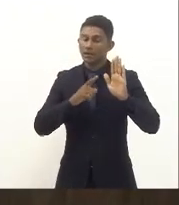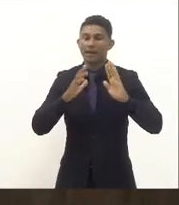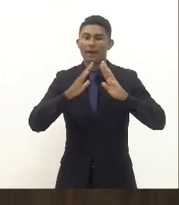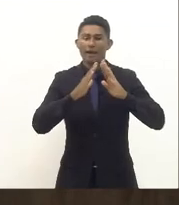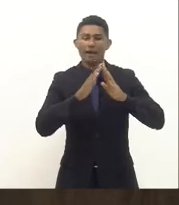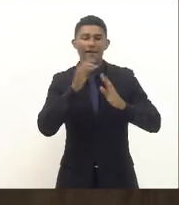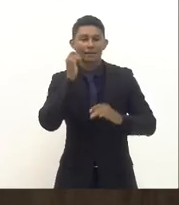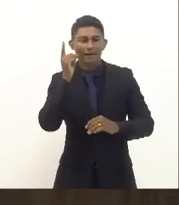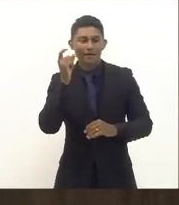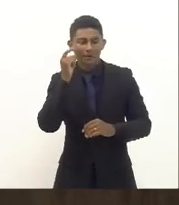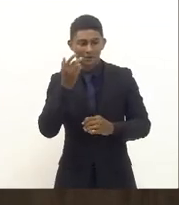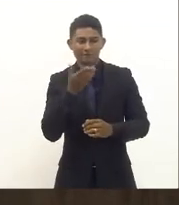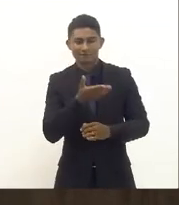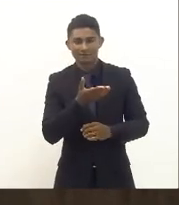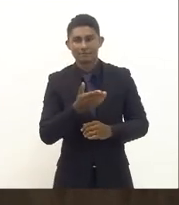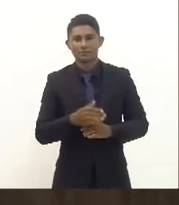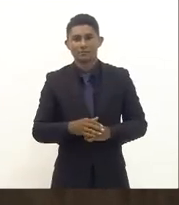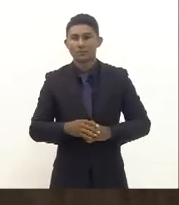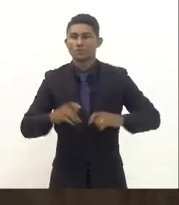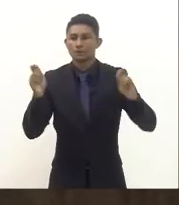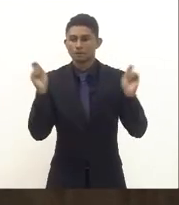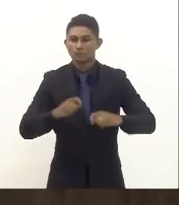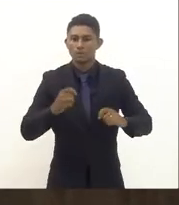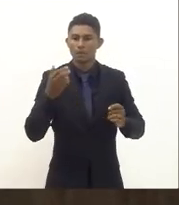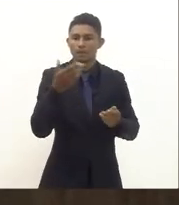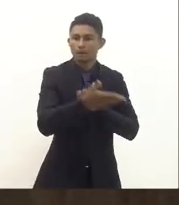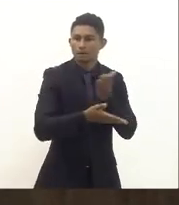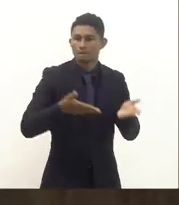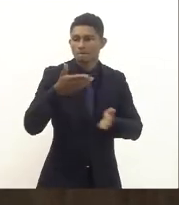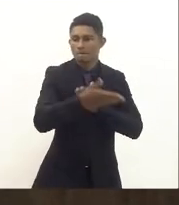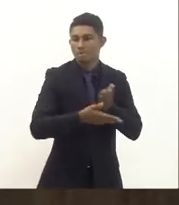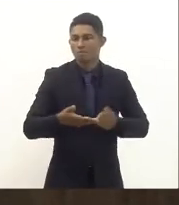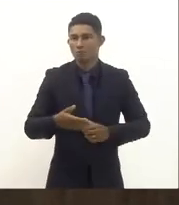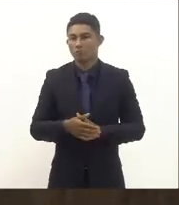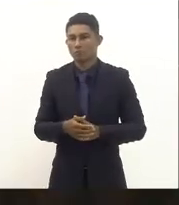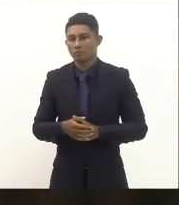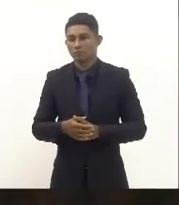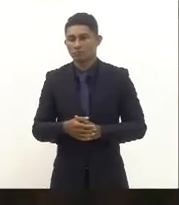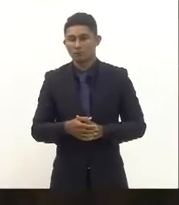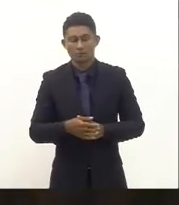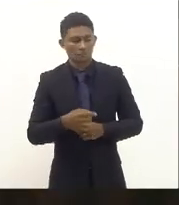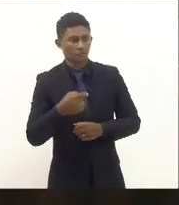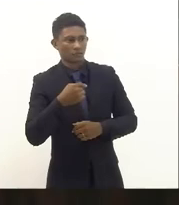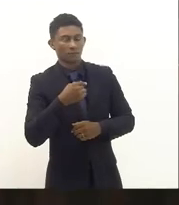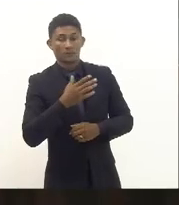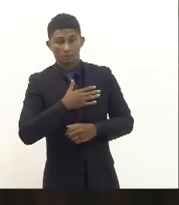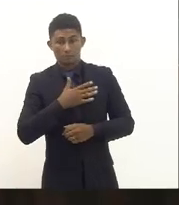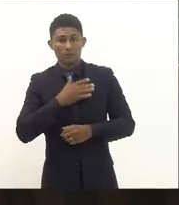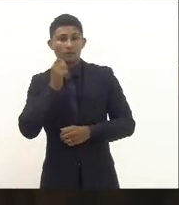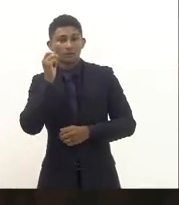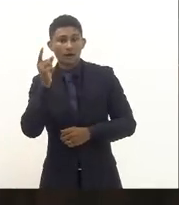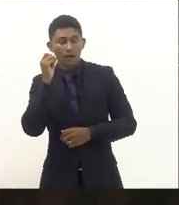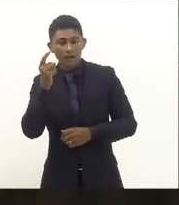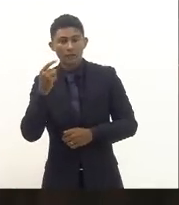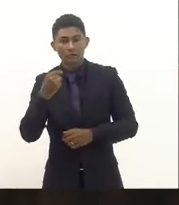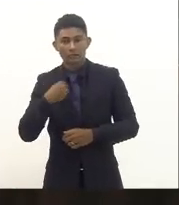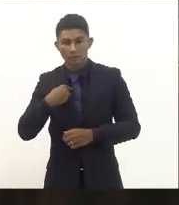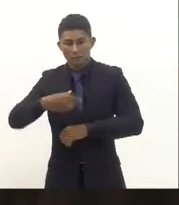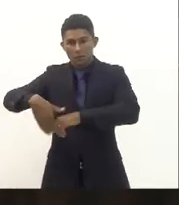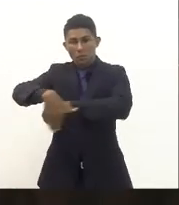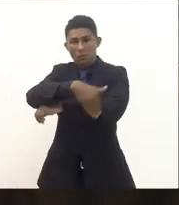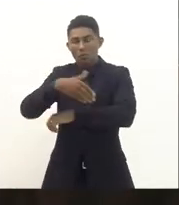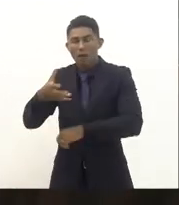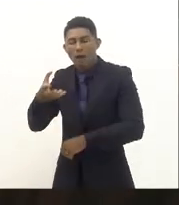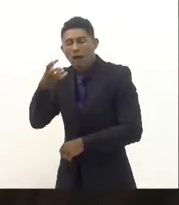casa então assim ela vai poder cuidar melhor eu não compro animal né meu gato eu peguei na rua